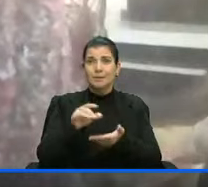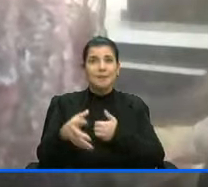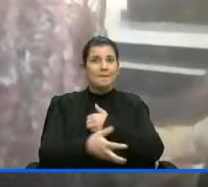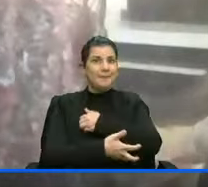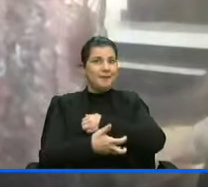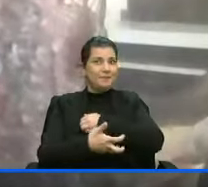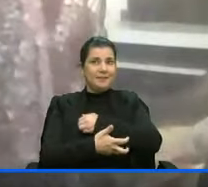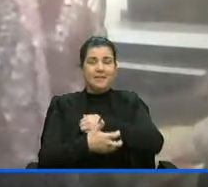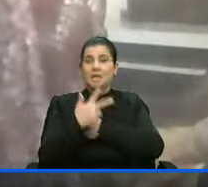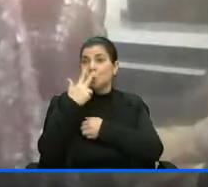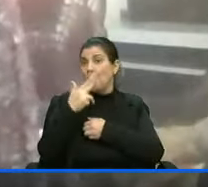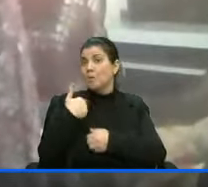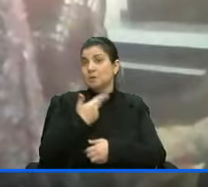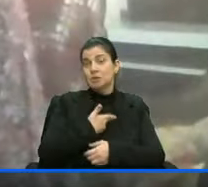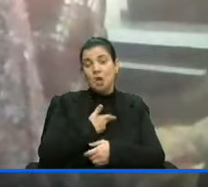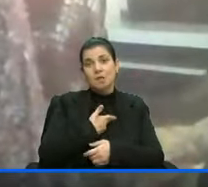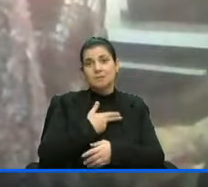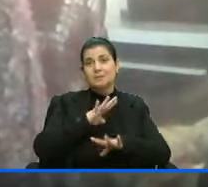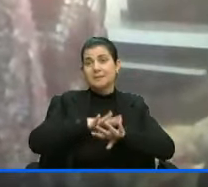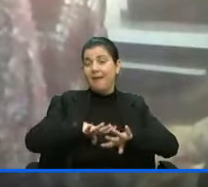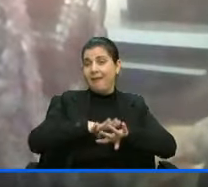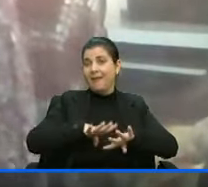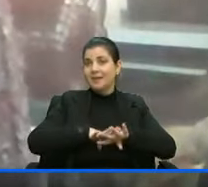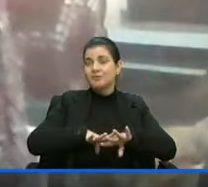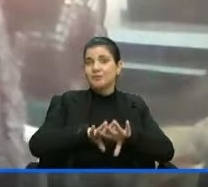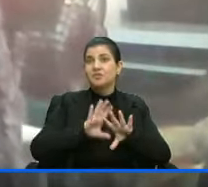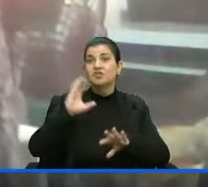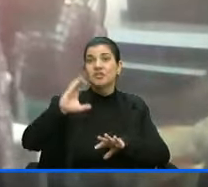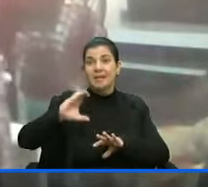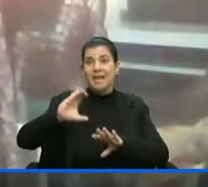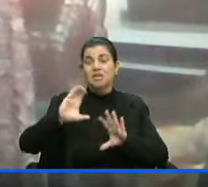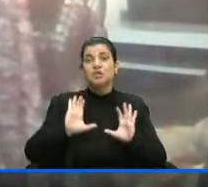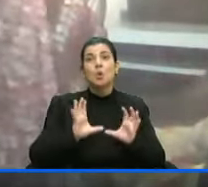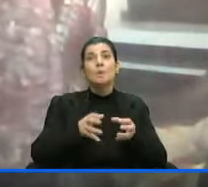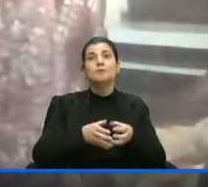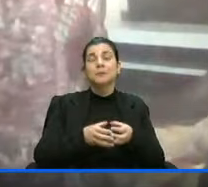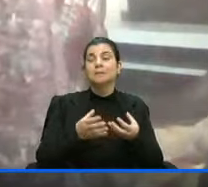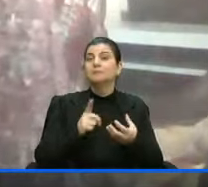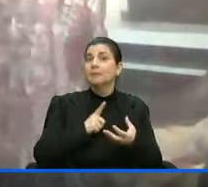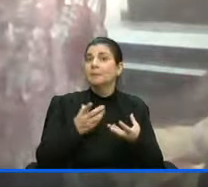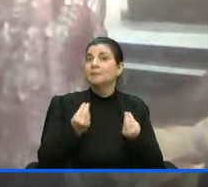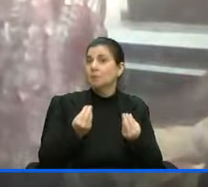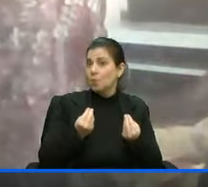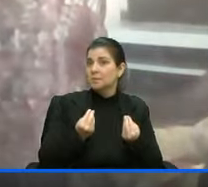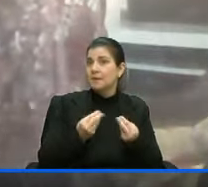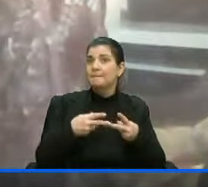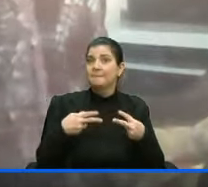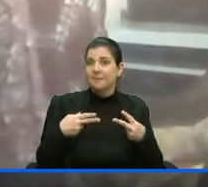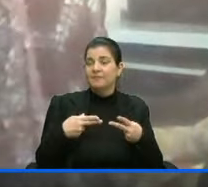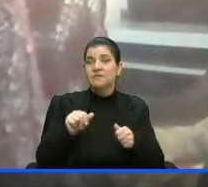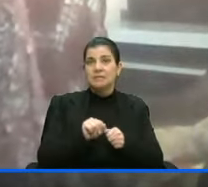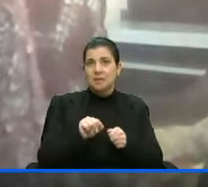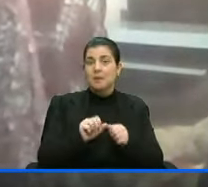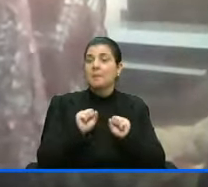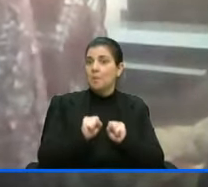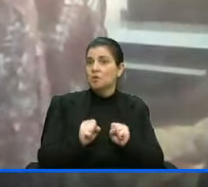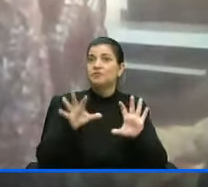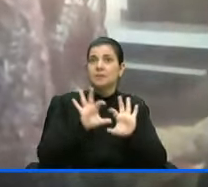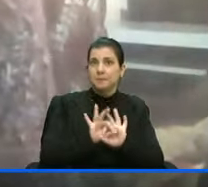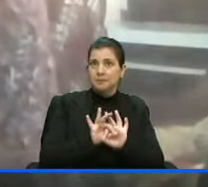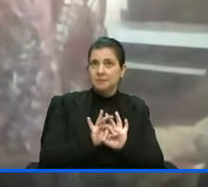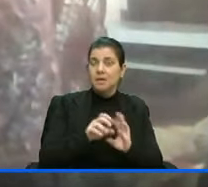as nossas escolas e a rede de creches comunitárias. Então, assim, tem muita coisa bacana para fazer, dá para fazer em parceria, eu